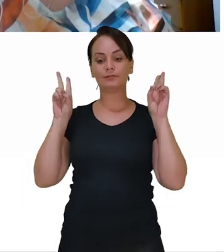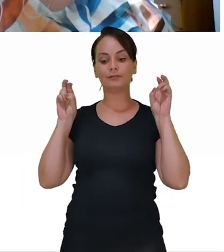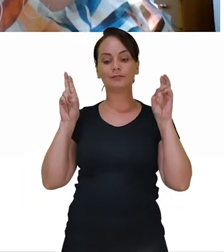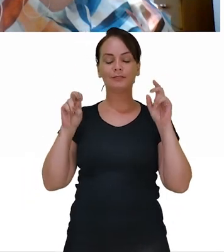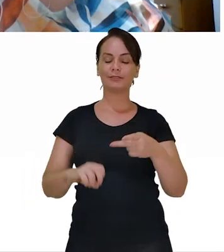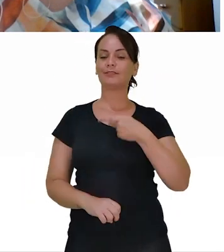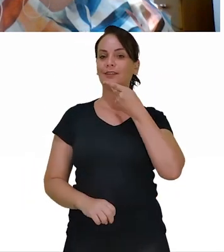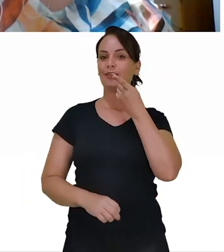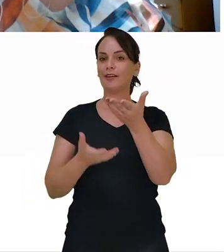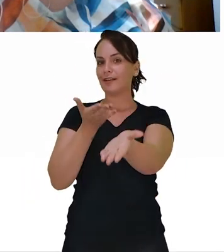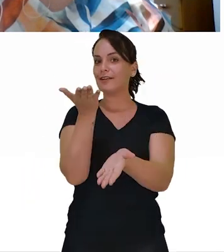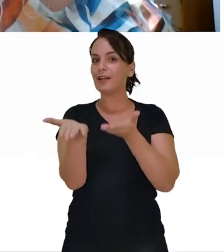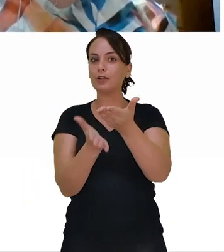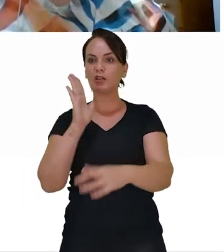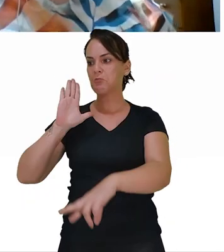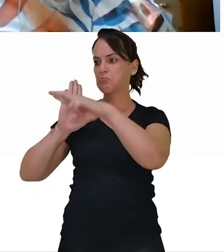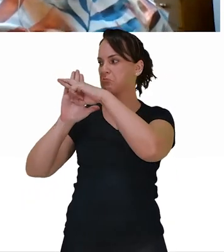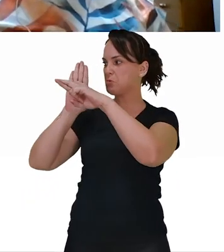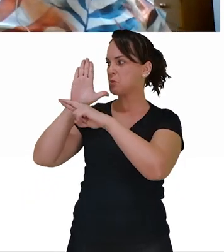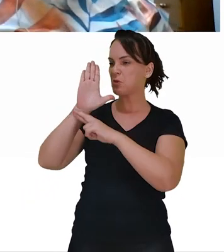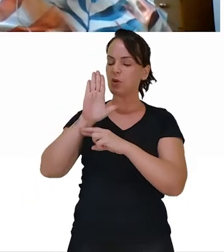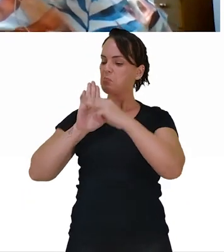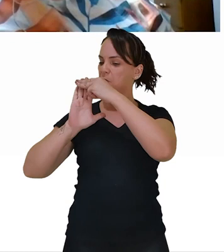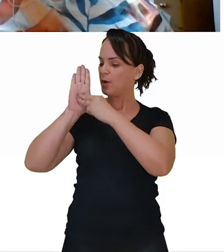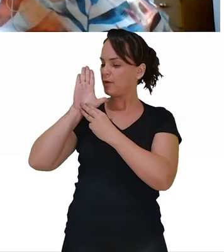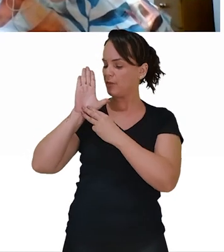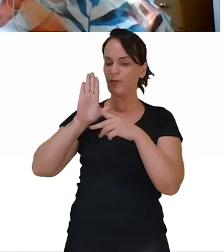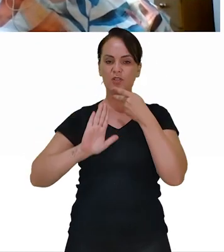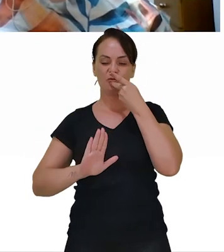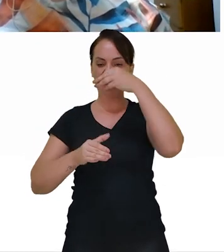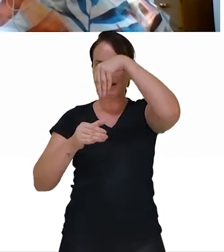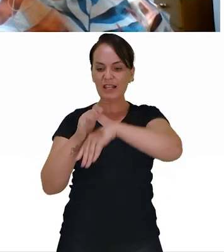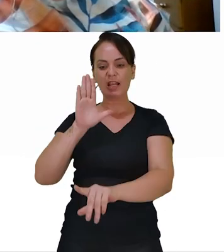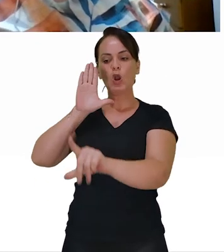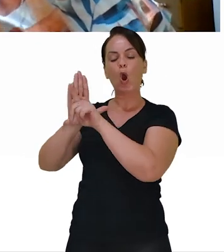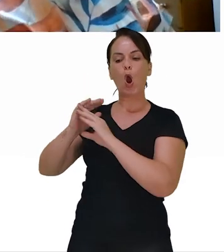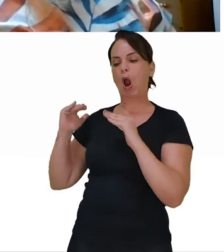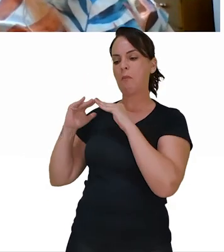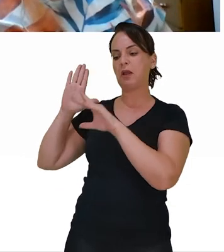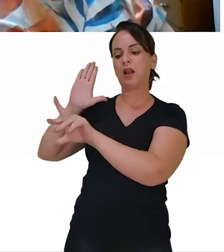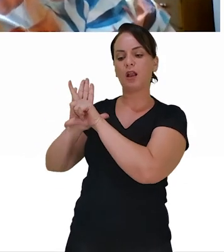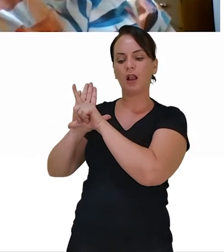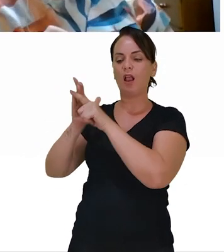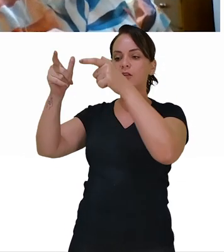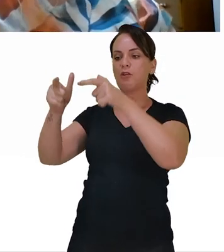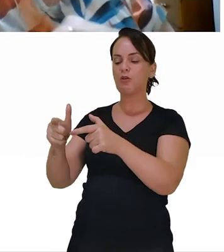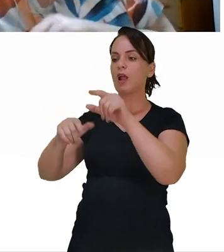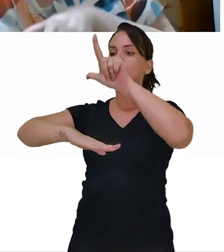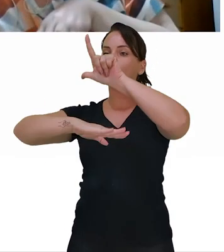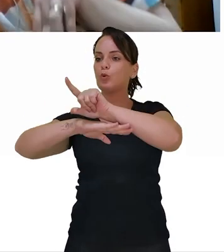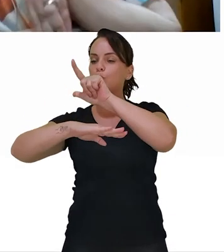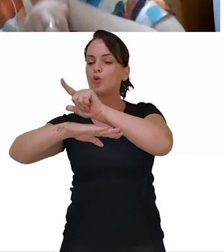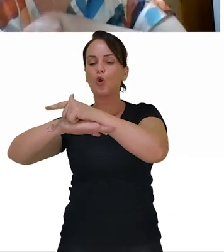de atender às normas de algum tipo de manual para você ficar dentro da legislação de um lugar quando você vai ter um comércio,